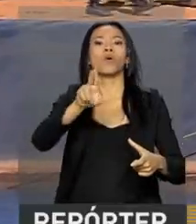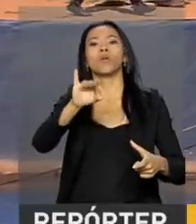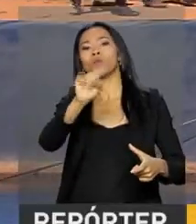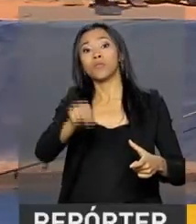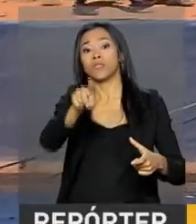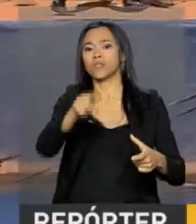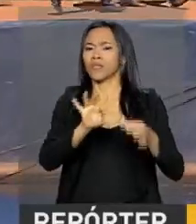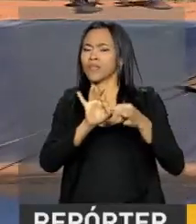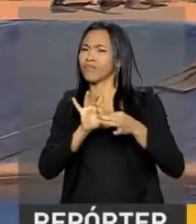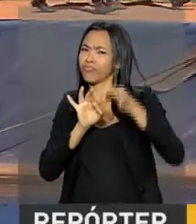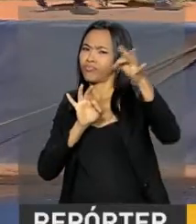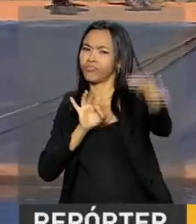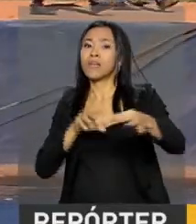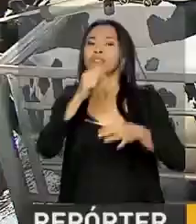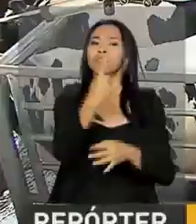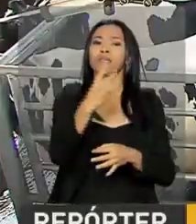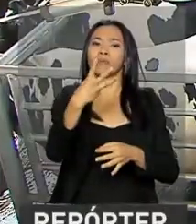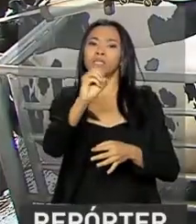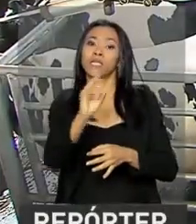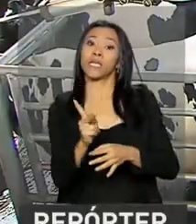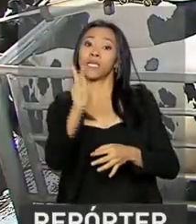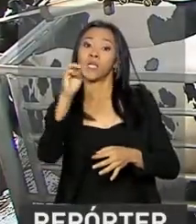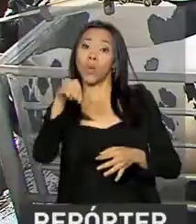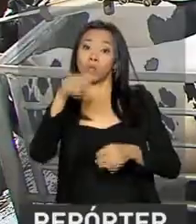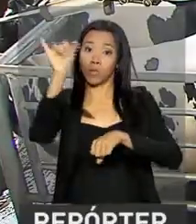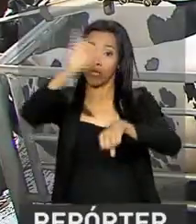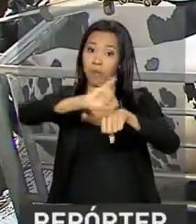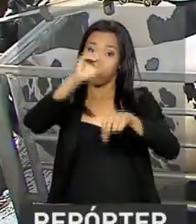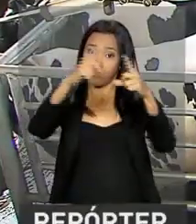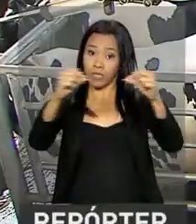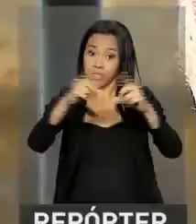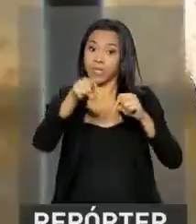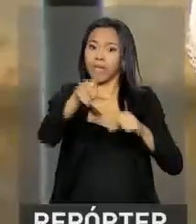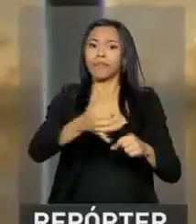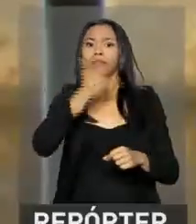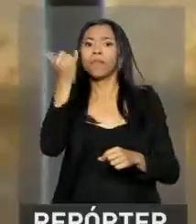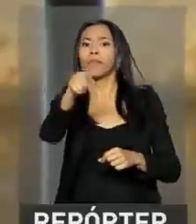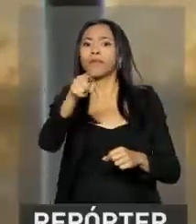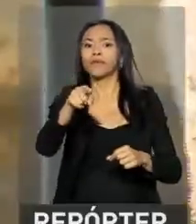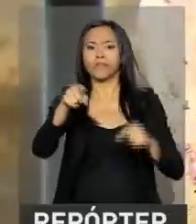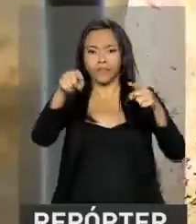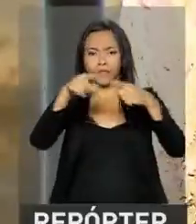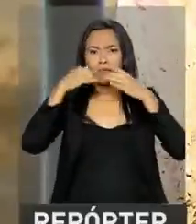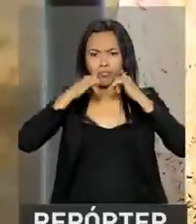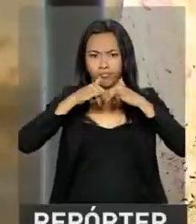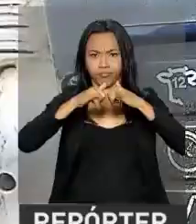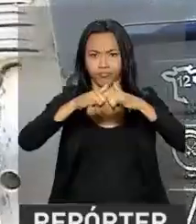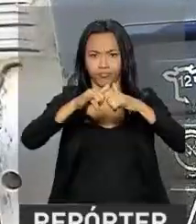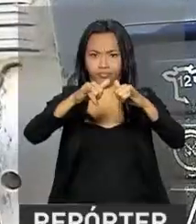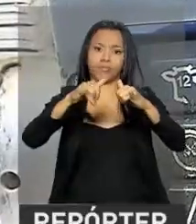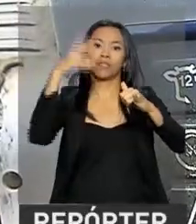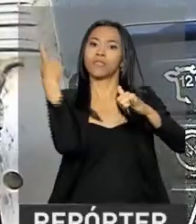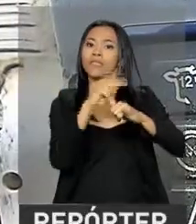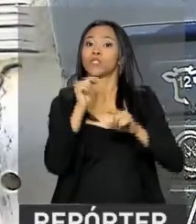130 quilômetros de brasília a produção de leite depende da energia que vem da celg as centrais elétricas de